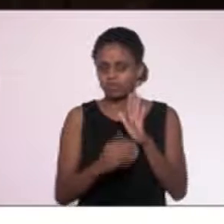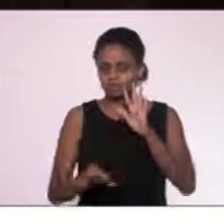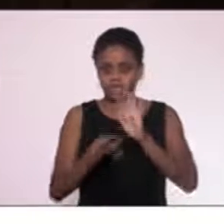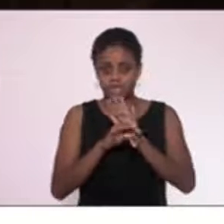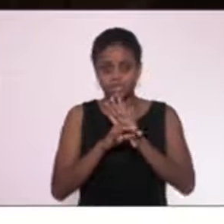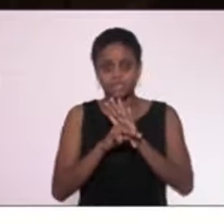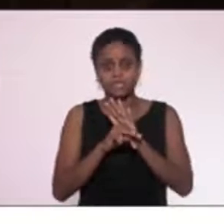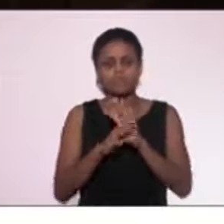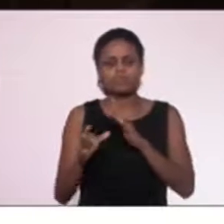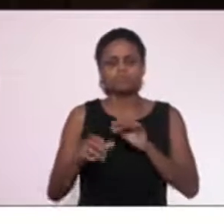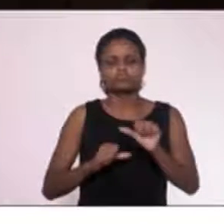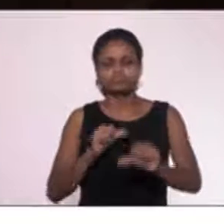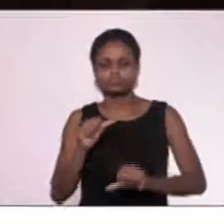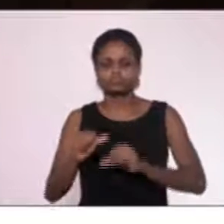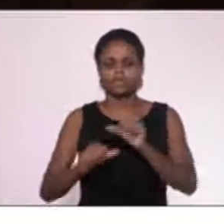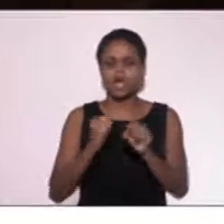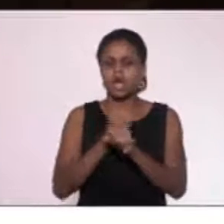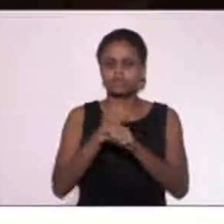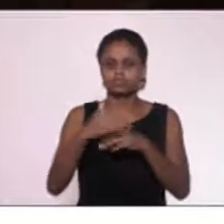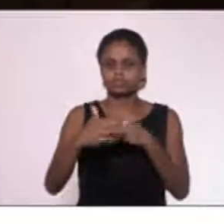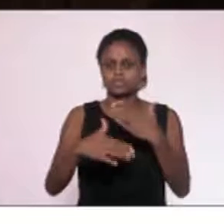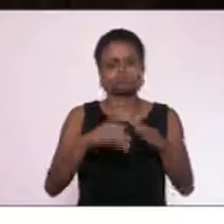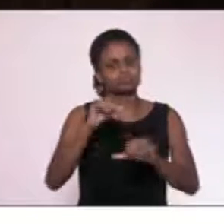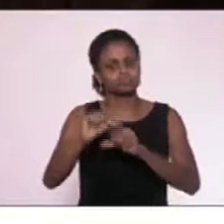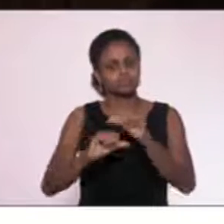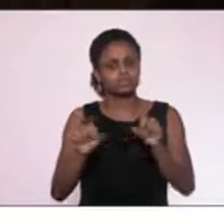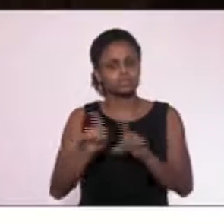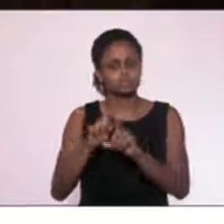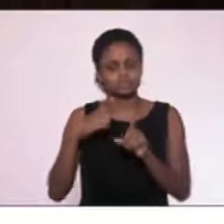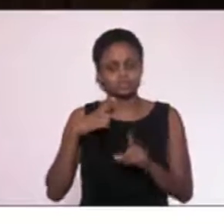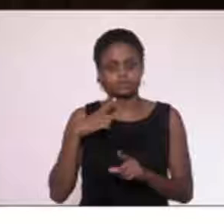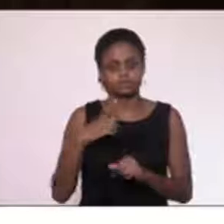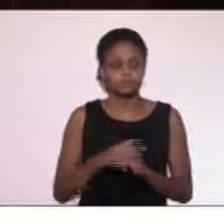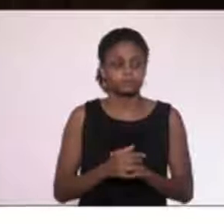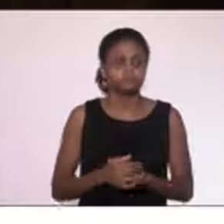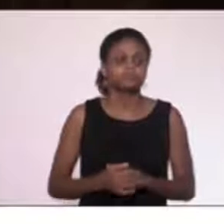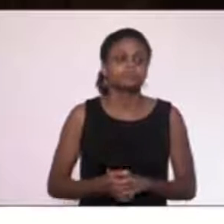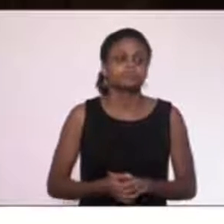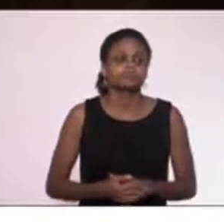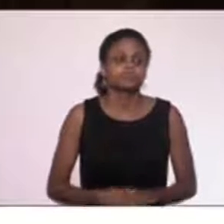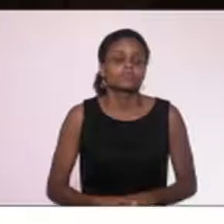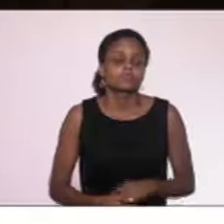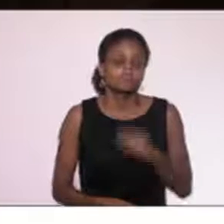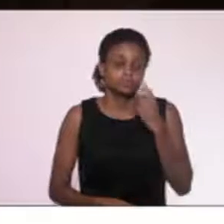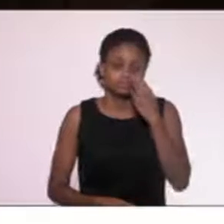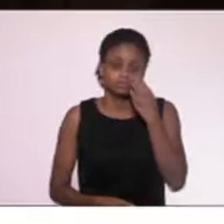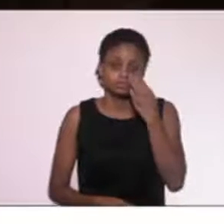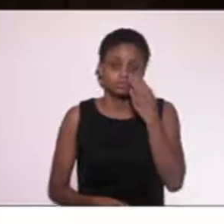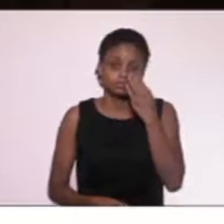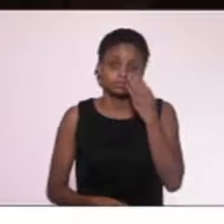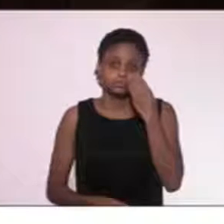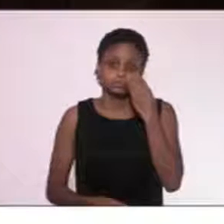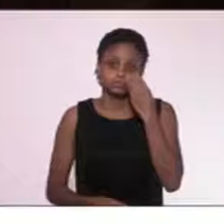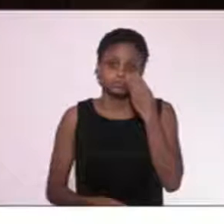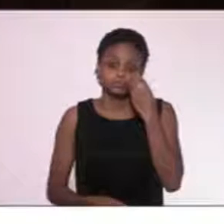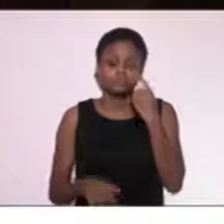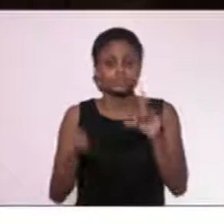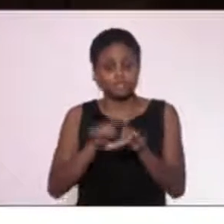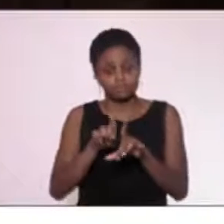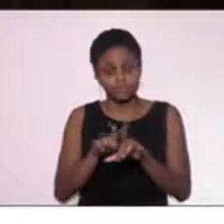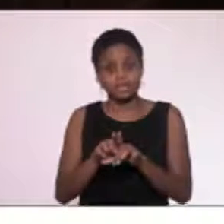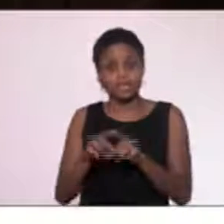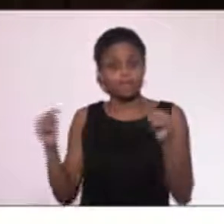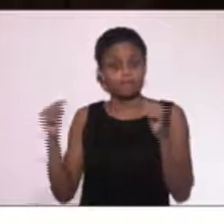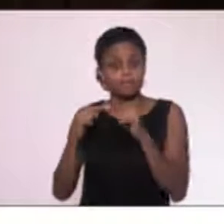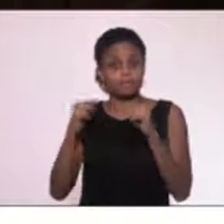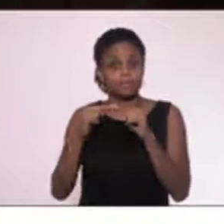sendo modificadas ao longo dos anos. E o mesmo argumento vale para os túneis